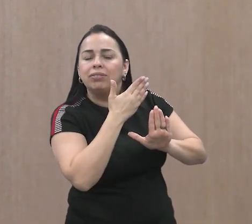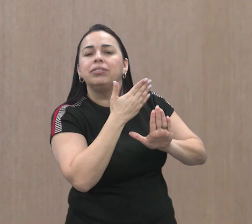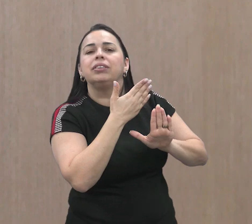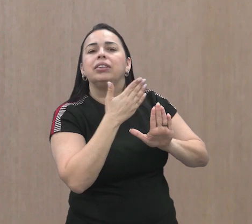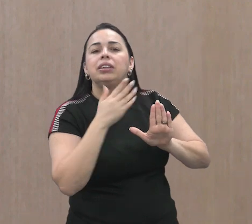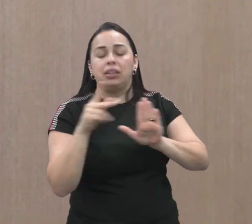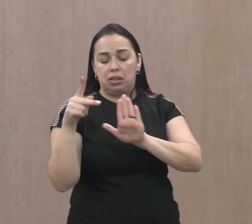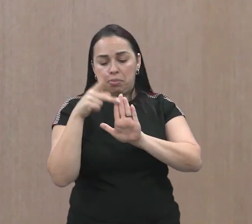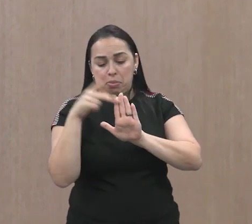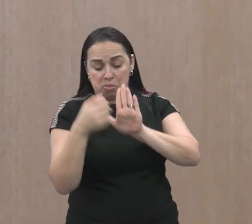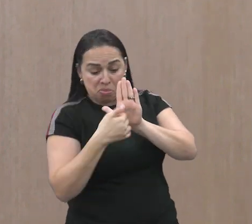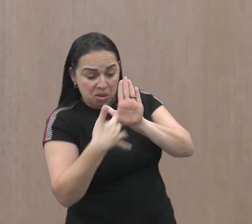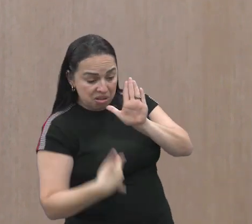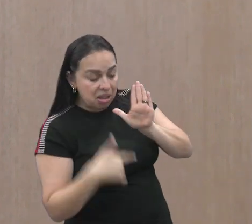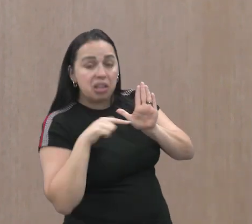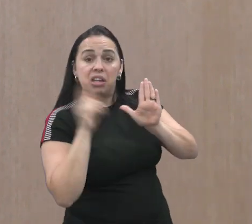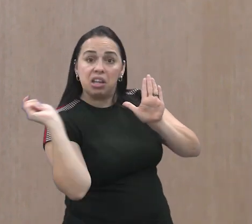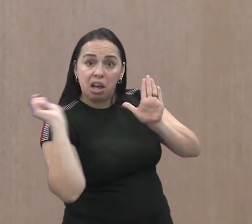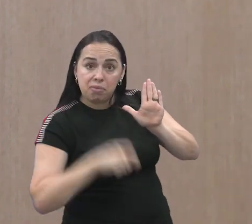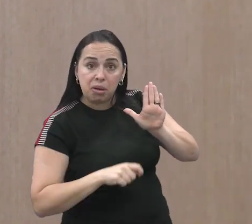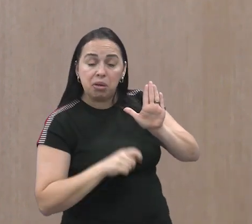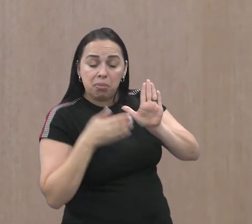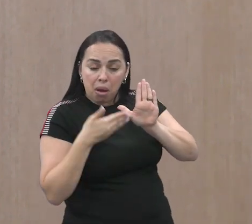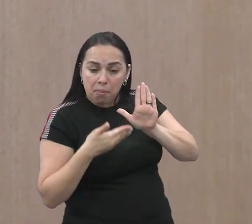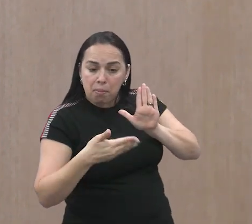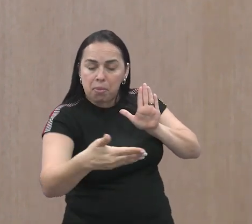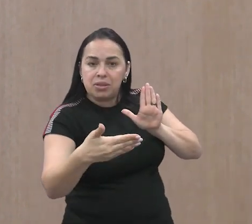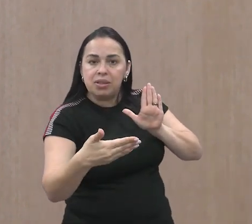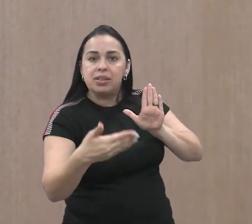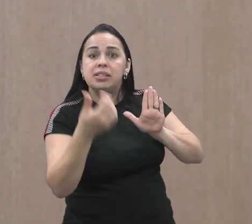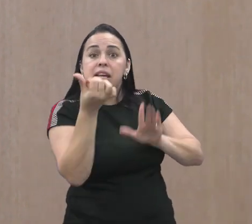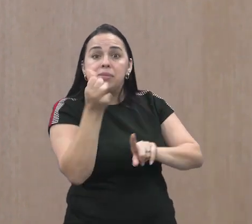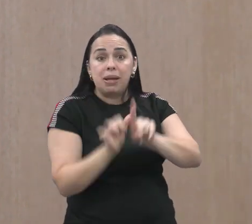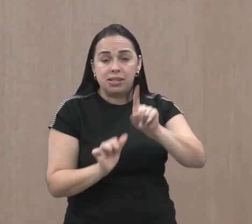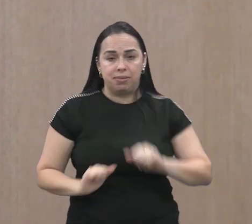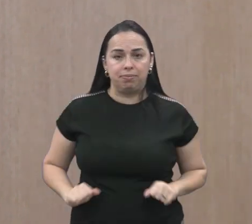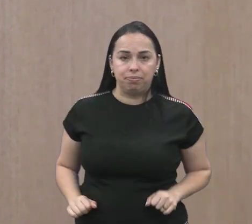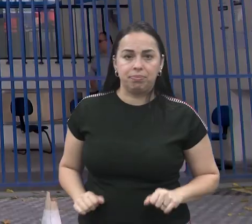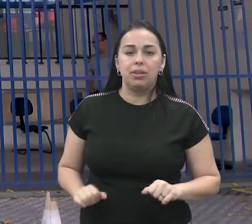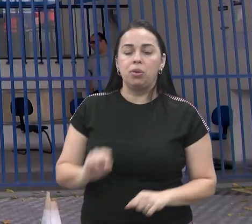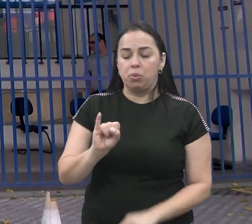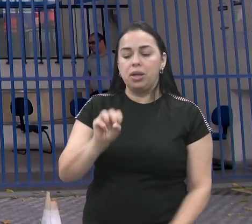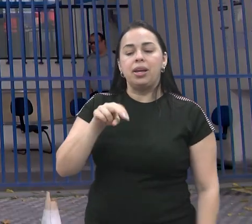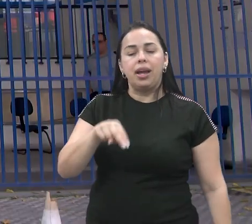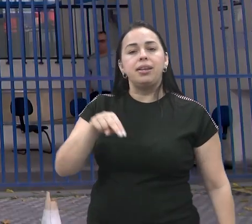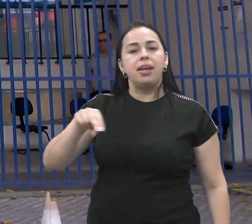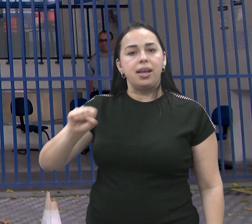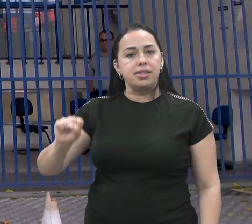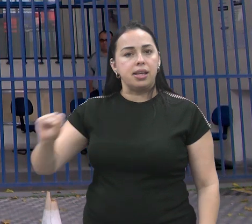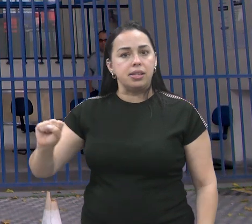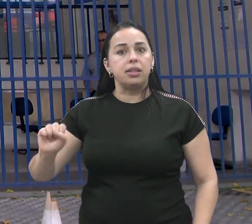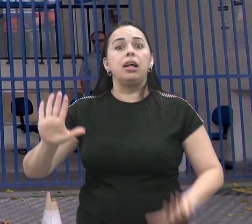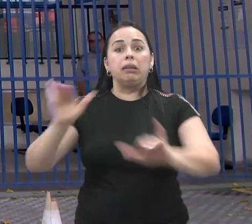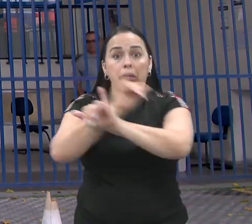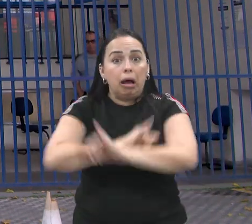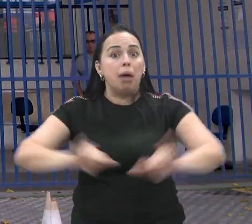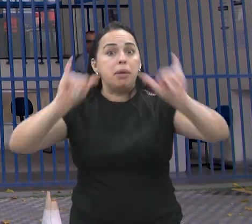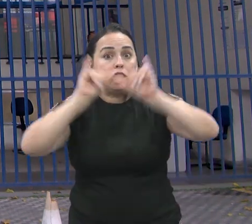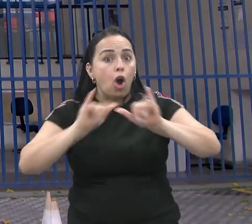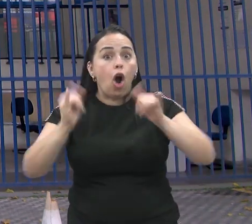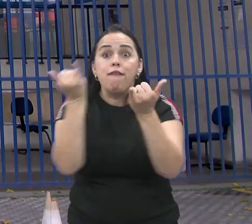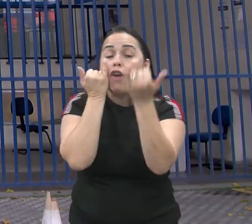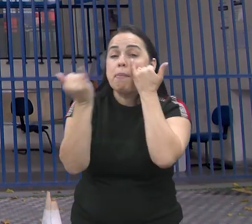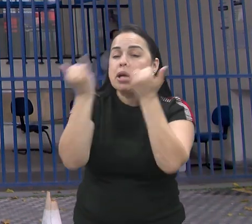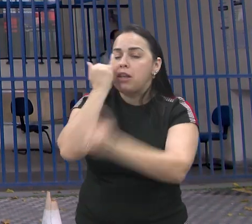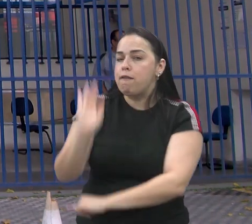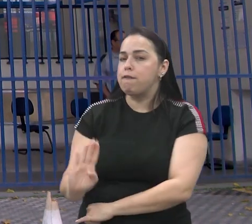suficiente, a própria portaria fala que pode haver uma prorrogação de mais 6 meses. O INSS também alertou sobre uma onda